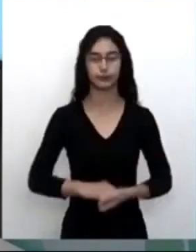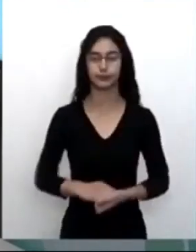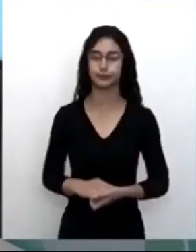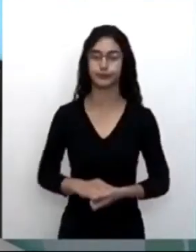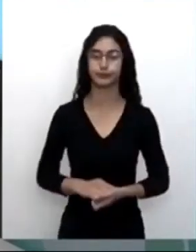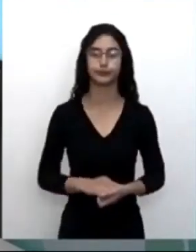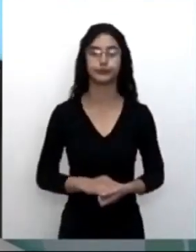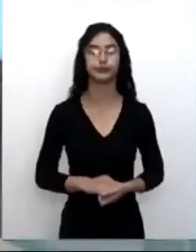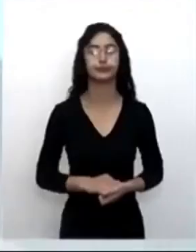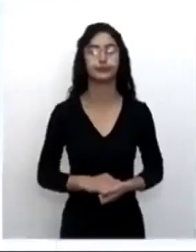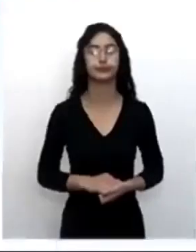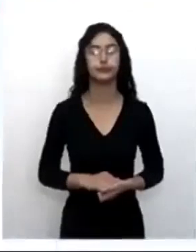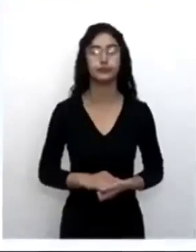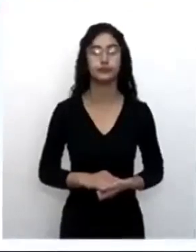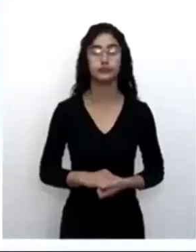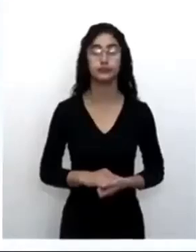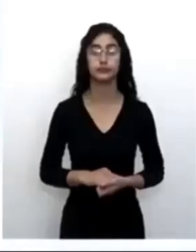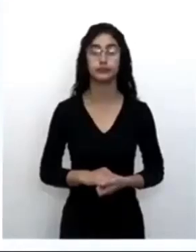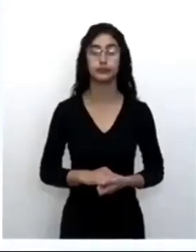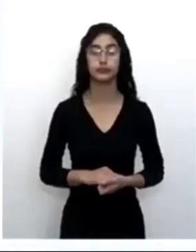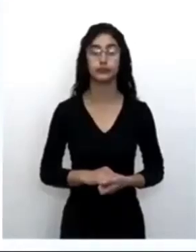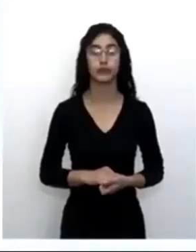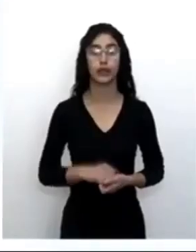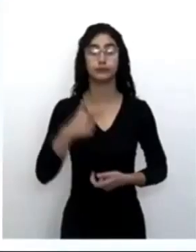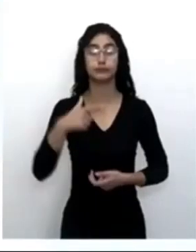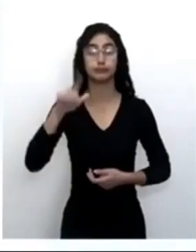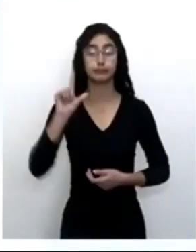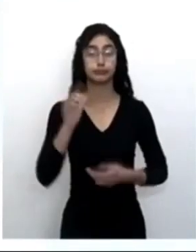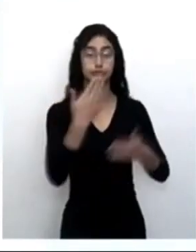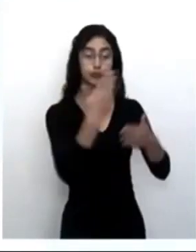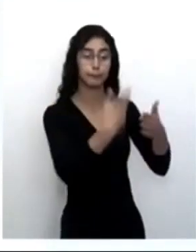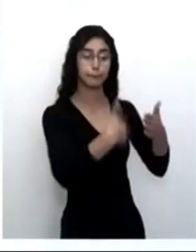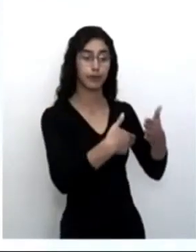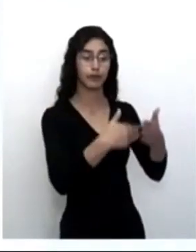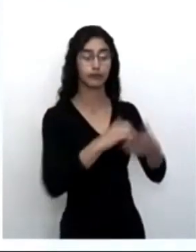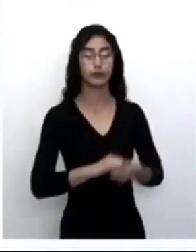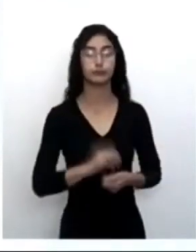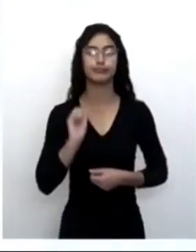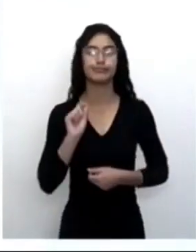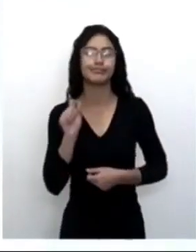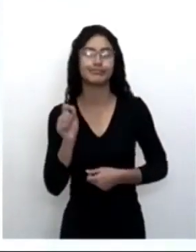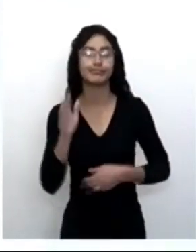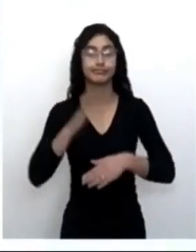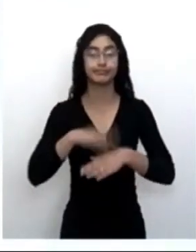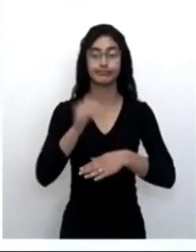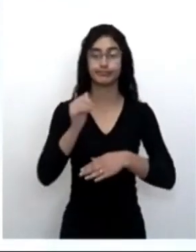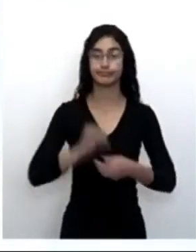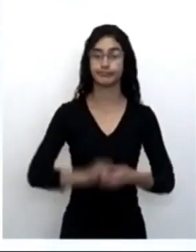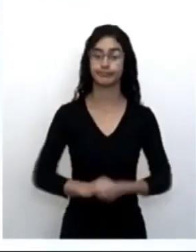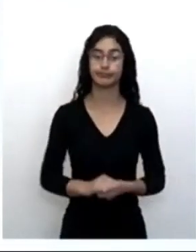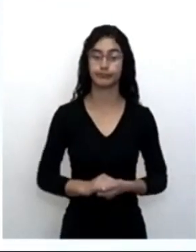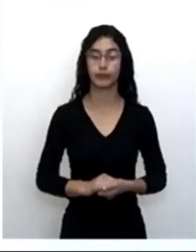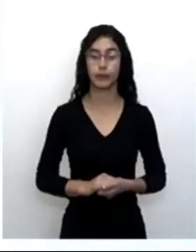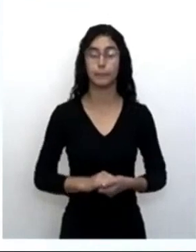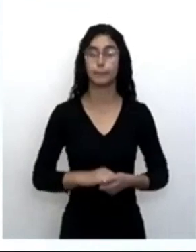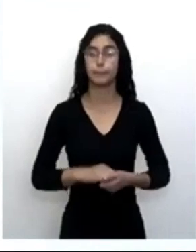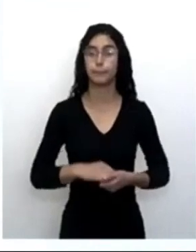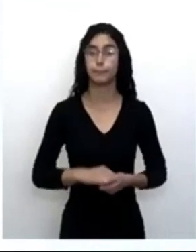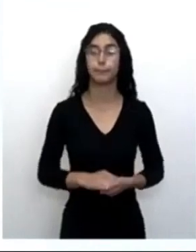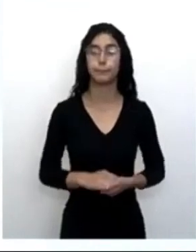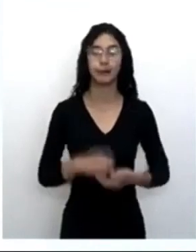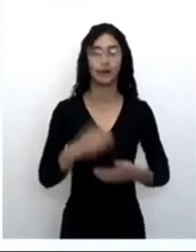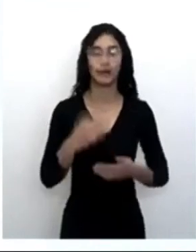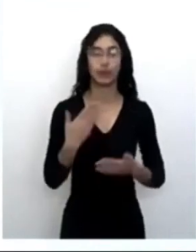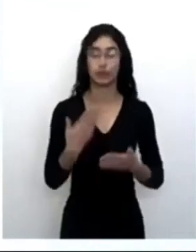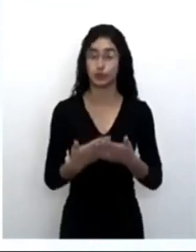eficiência que a gente separou basicamente duas questões antes da prova o que que você tem que fazer se prepare com antecedência Não